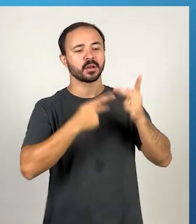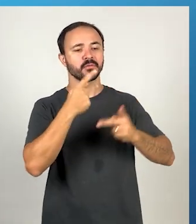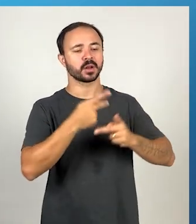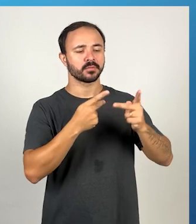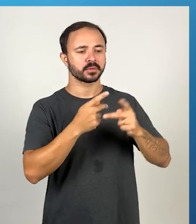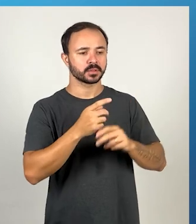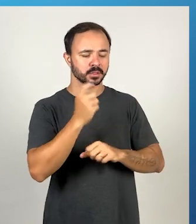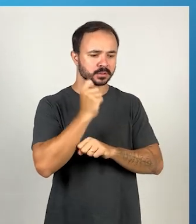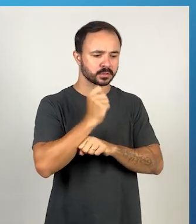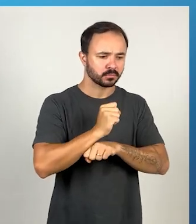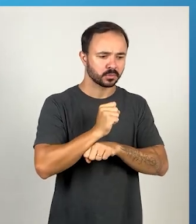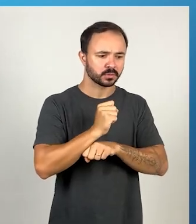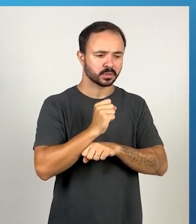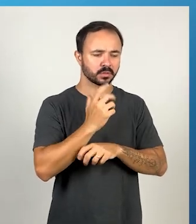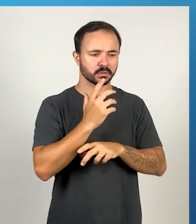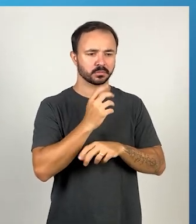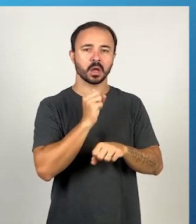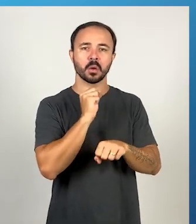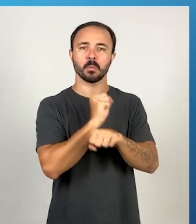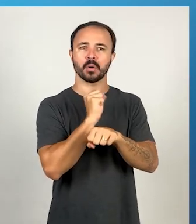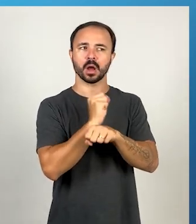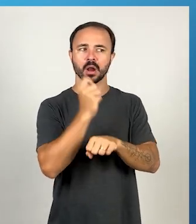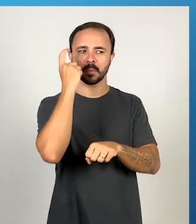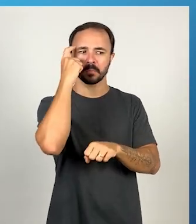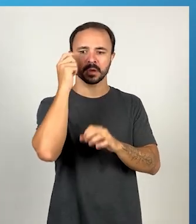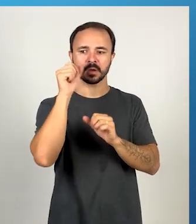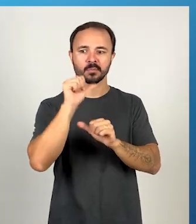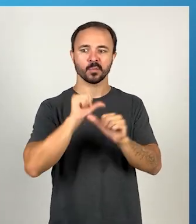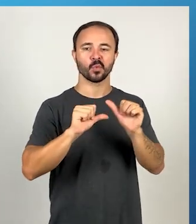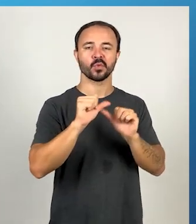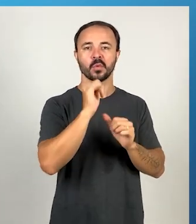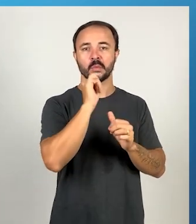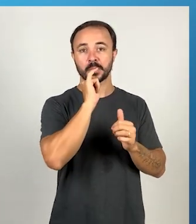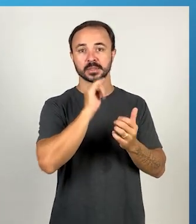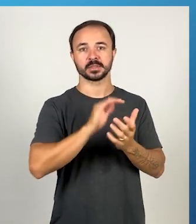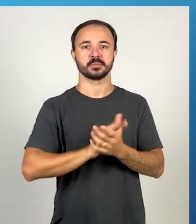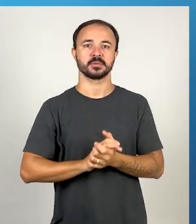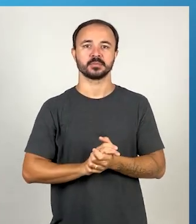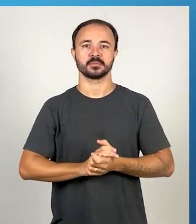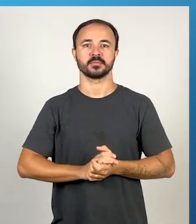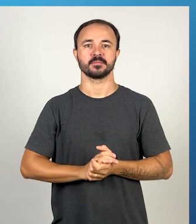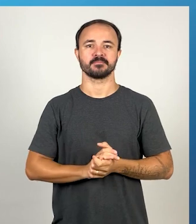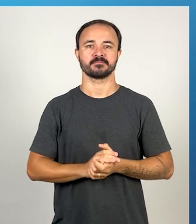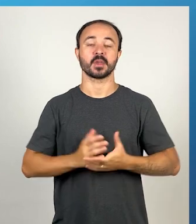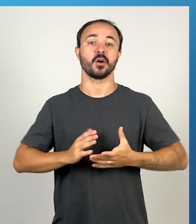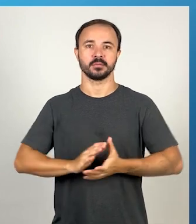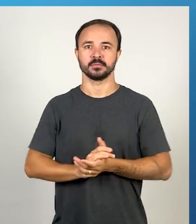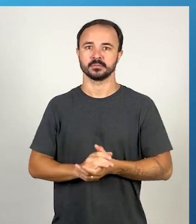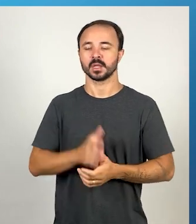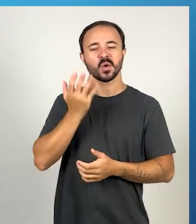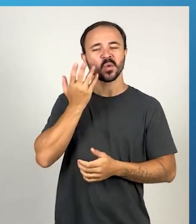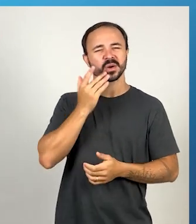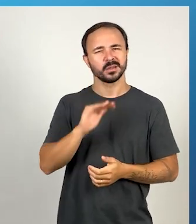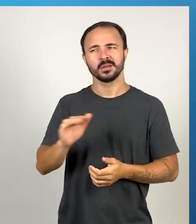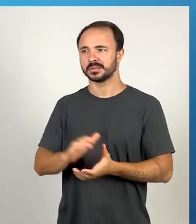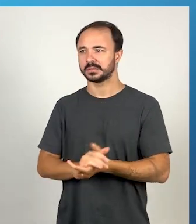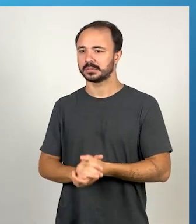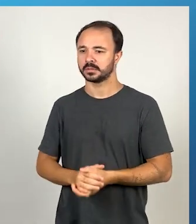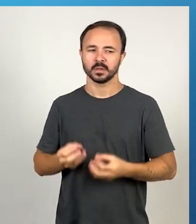ou simplesmente para criar um efeito estilístico. Neste outro exemplo, temos crianças, como são difíceis de